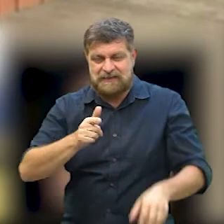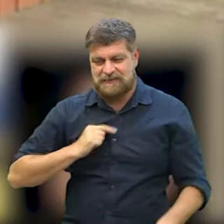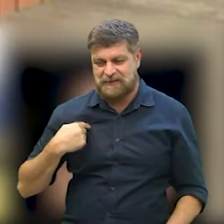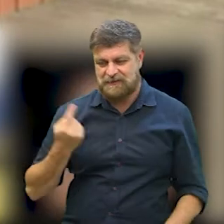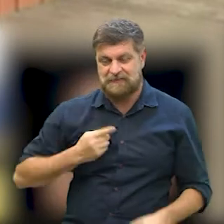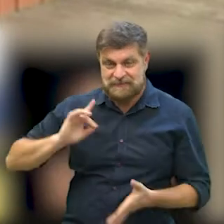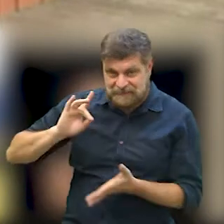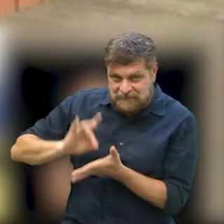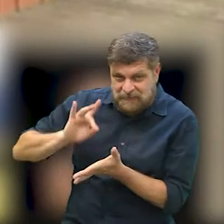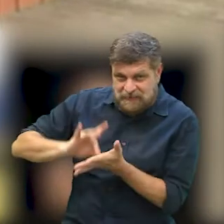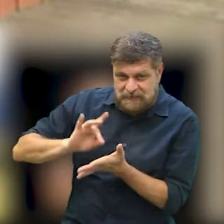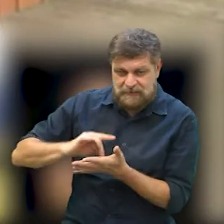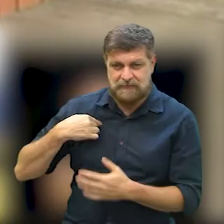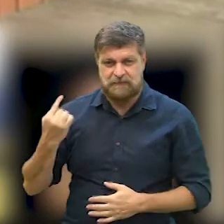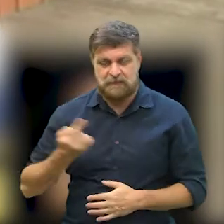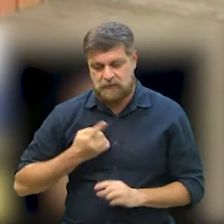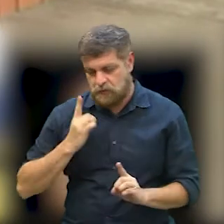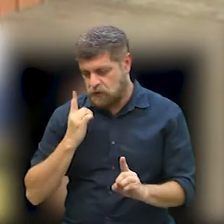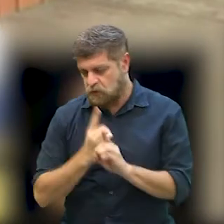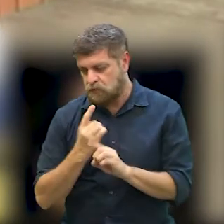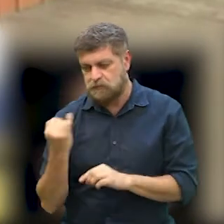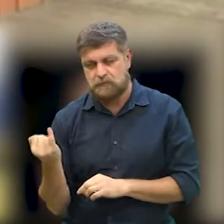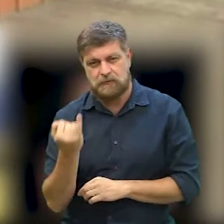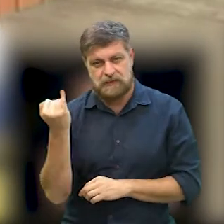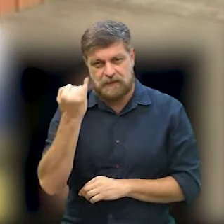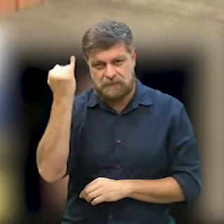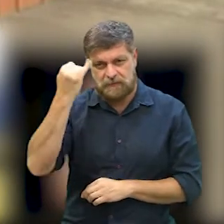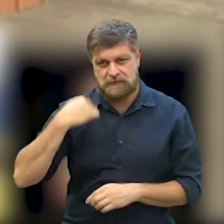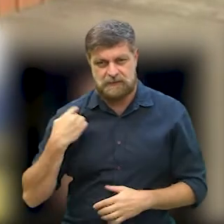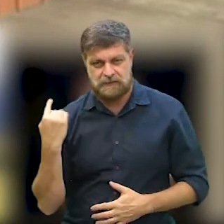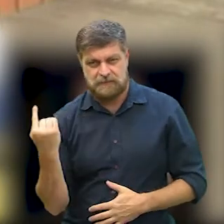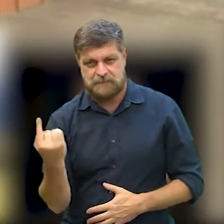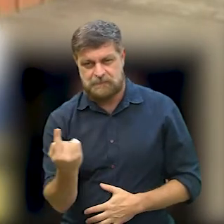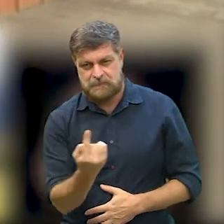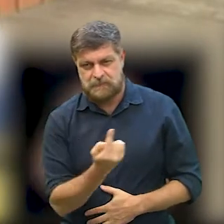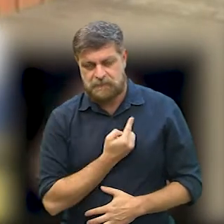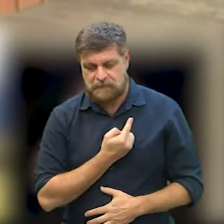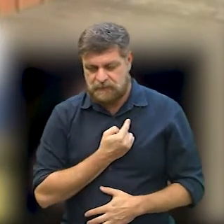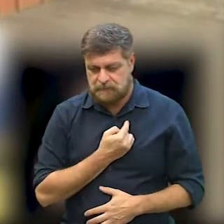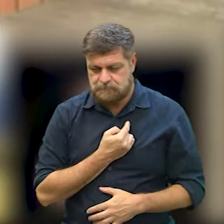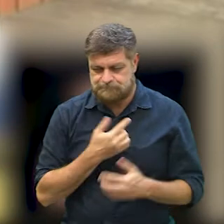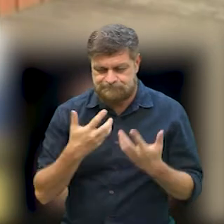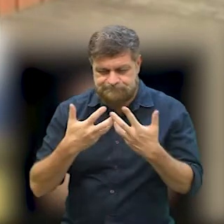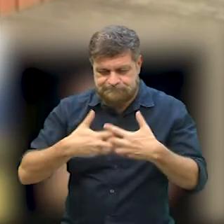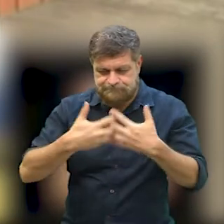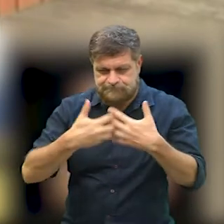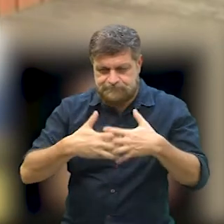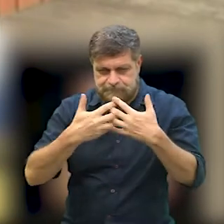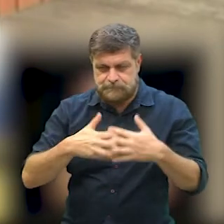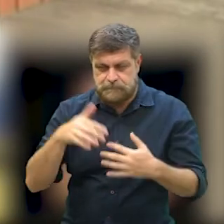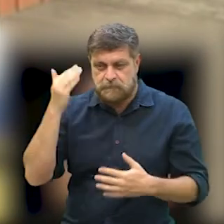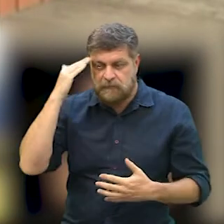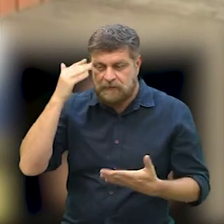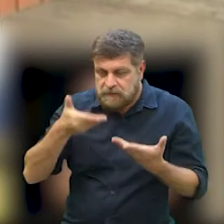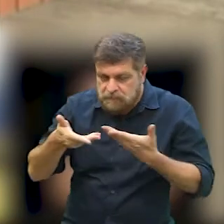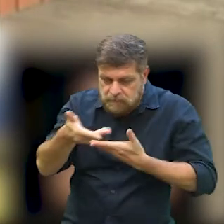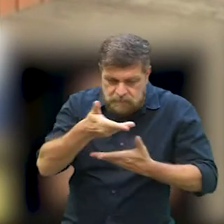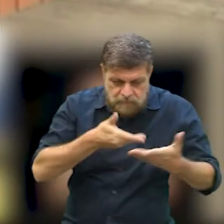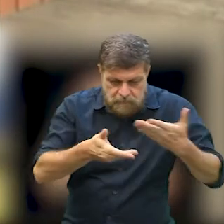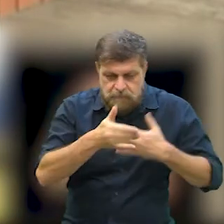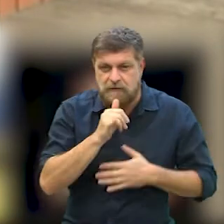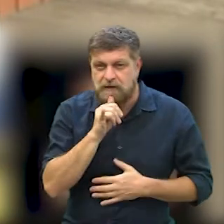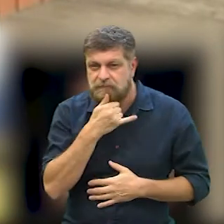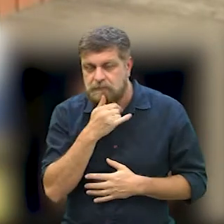Então é isso essa nossa realidade foi um encontro muito importante para a gente ir é afinar os